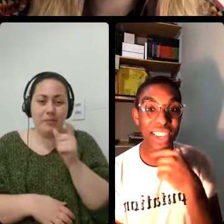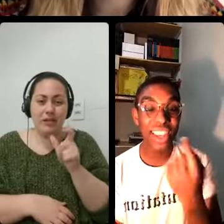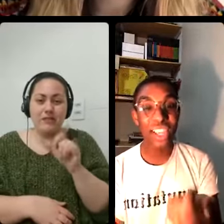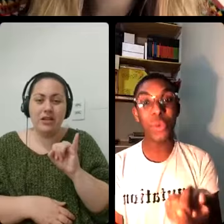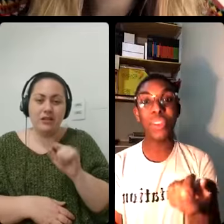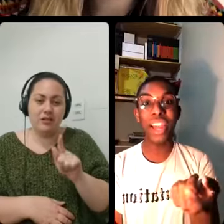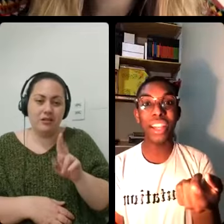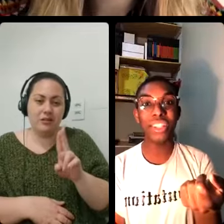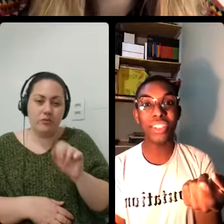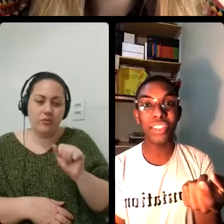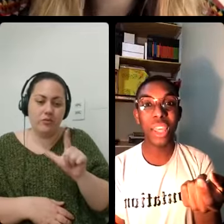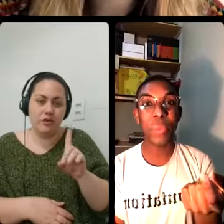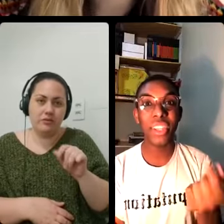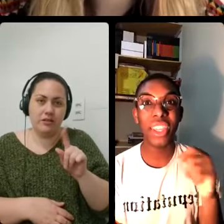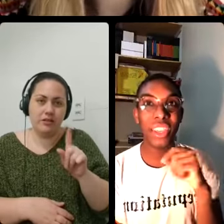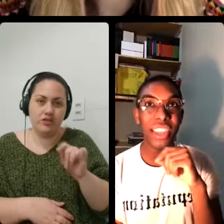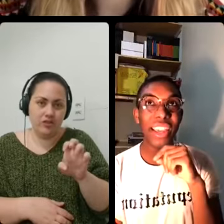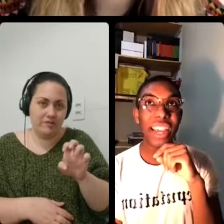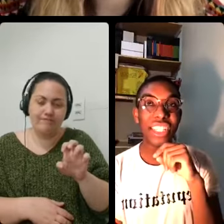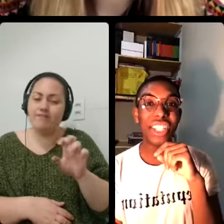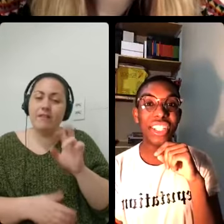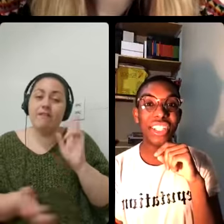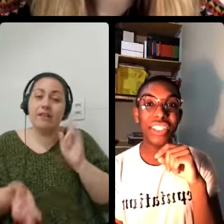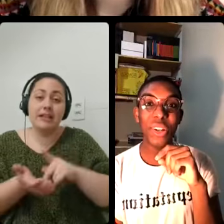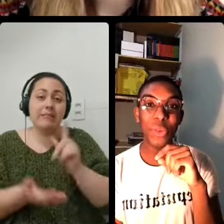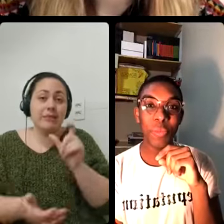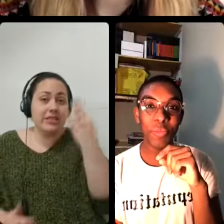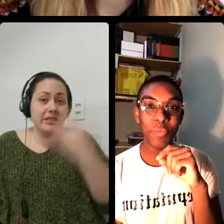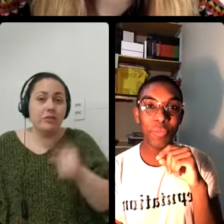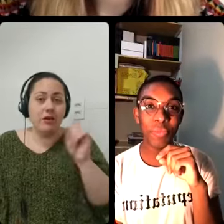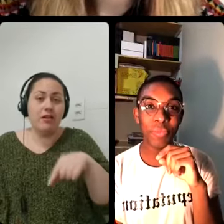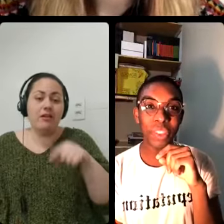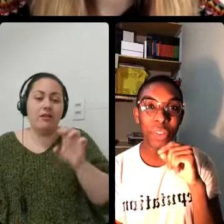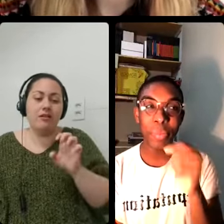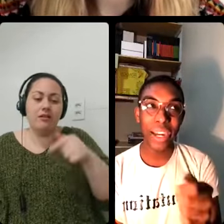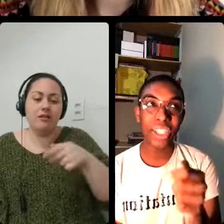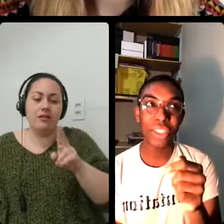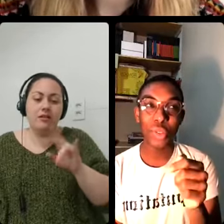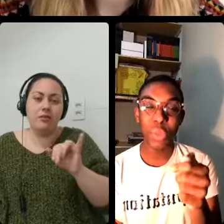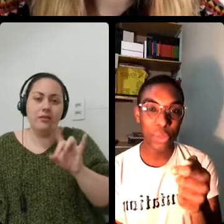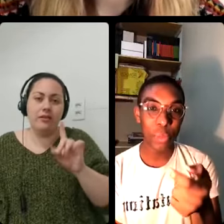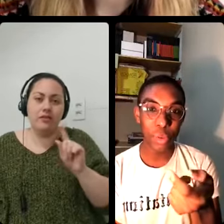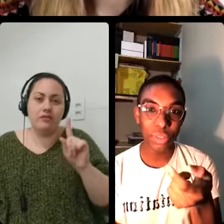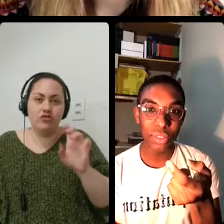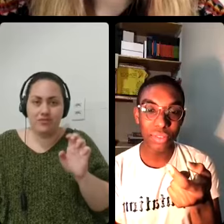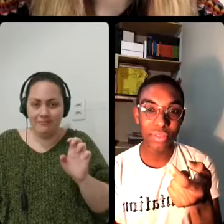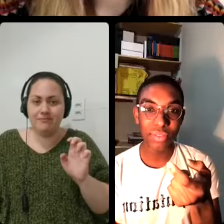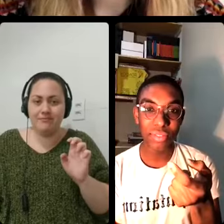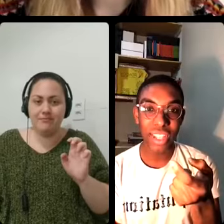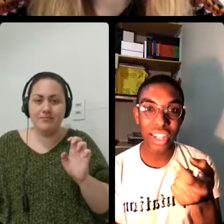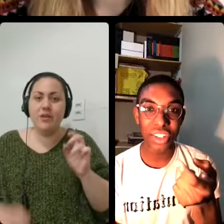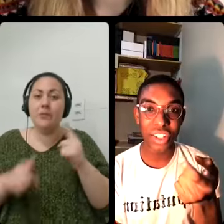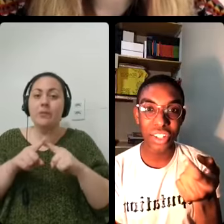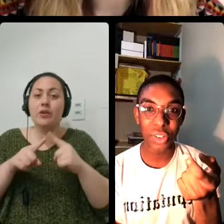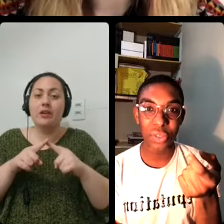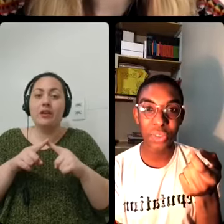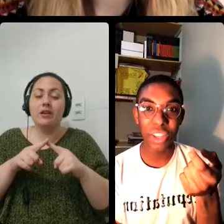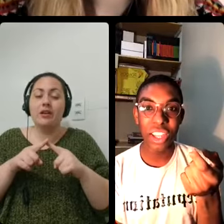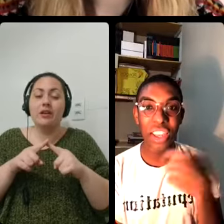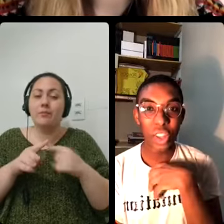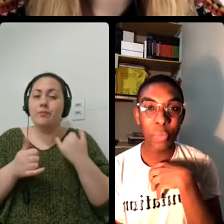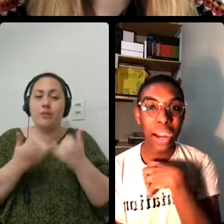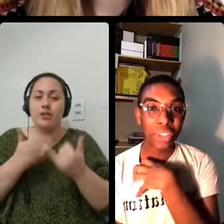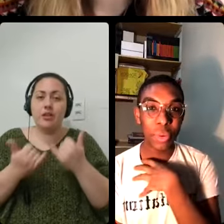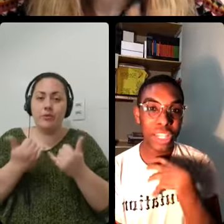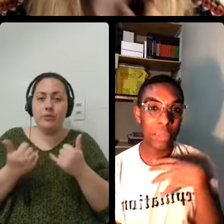certo seria equidade, né? Porque Uhum. a gente não parte do mesmo ponto, né? A gente Sim, não...